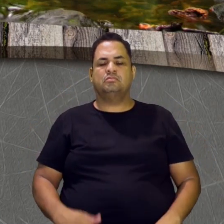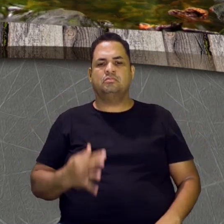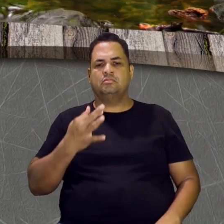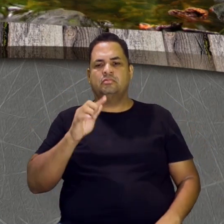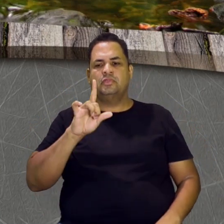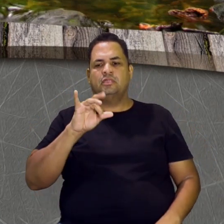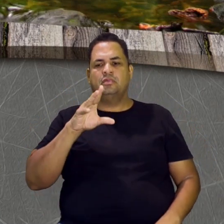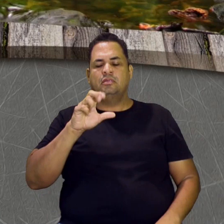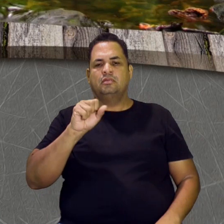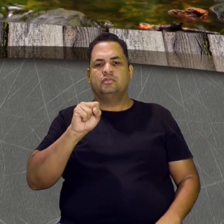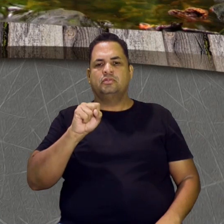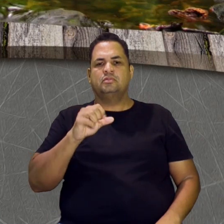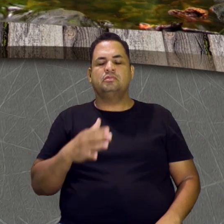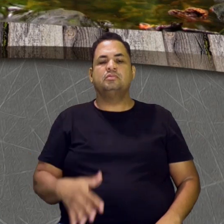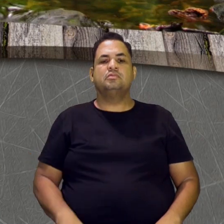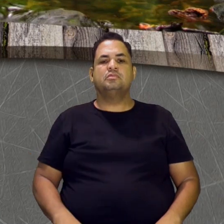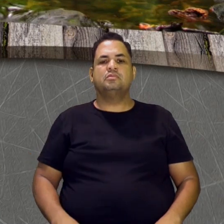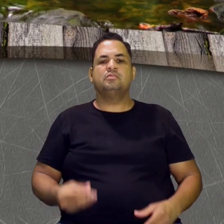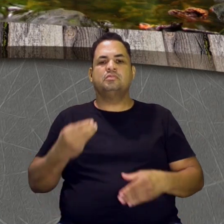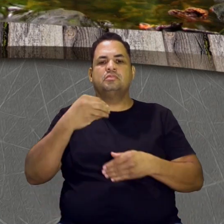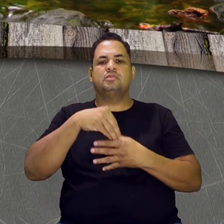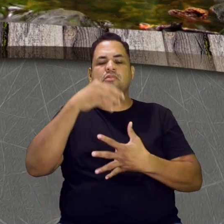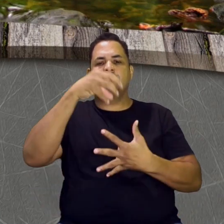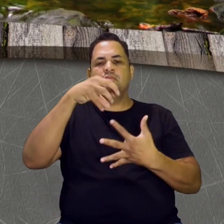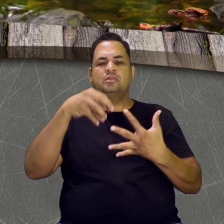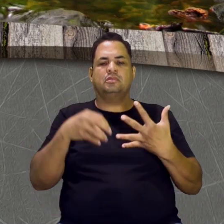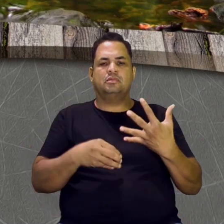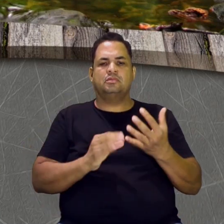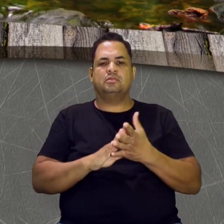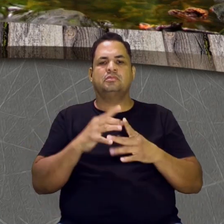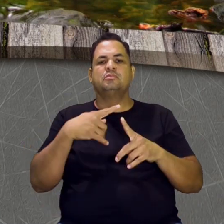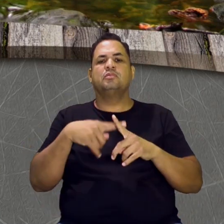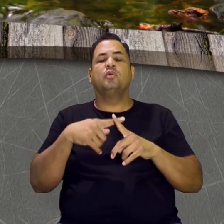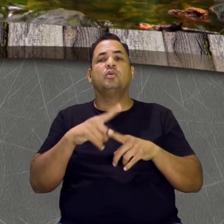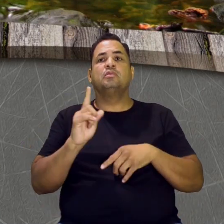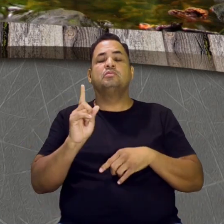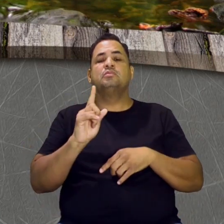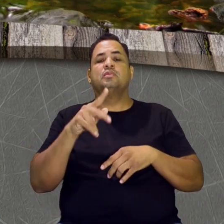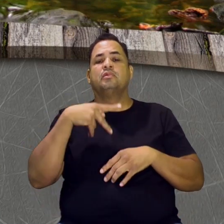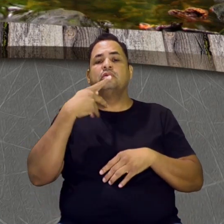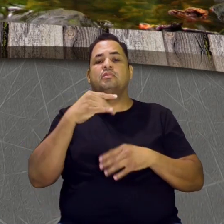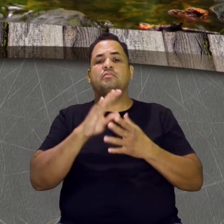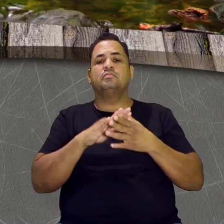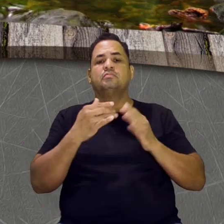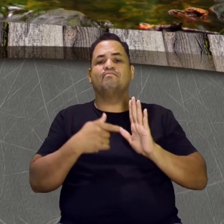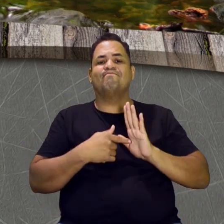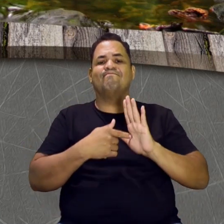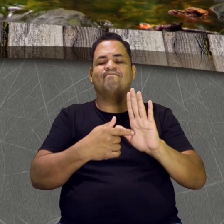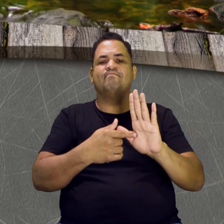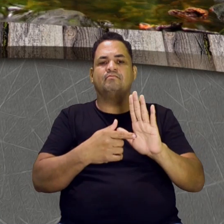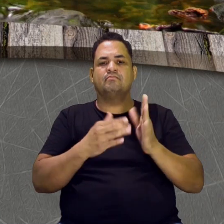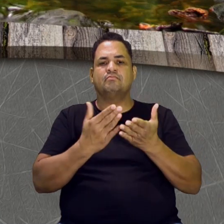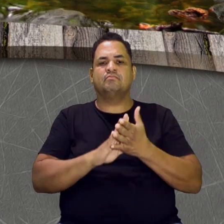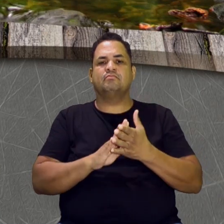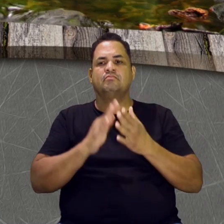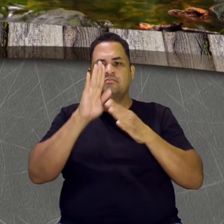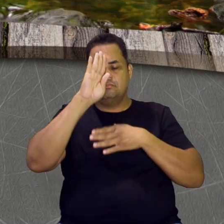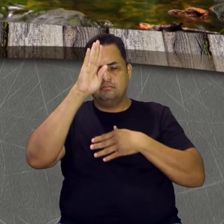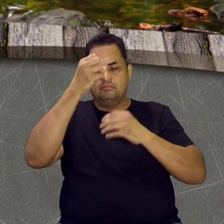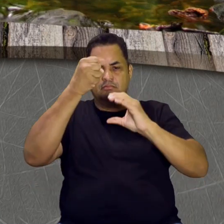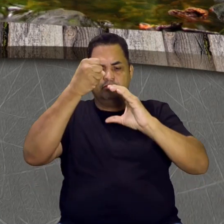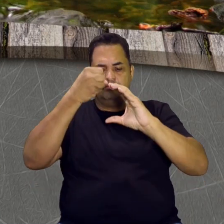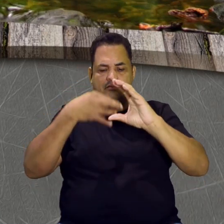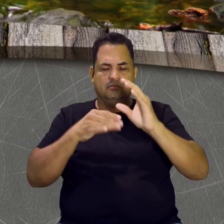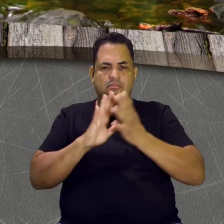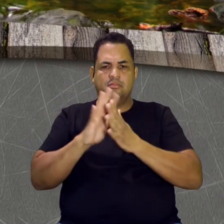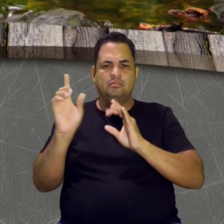filos, né, que a gente chama de filos dentro do reino, tá? Por que a gente não fez isso? Porque a gente está apresentando simplesmente as principais características